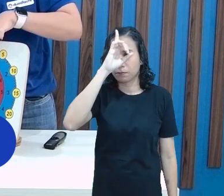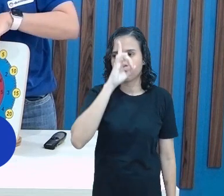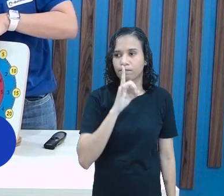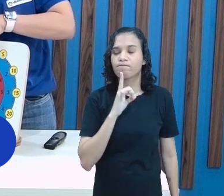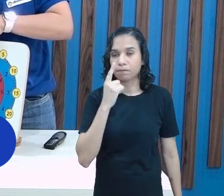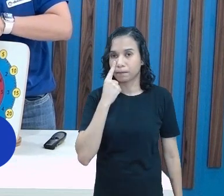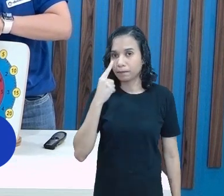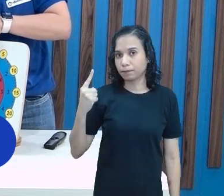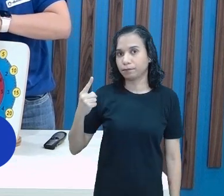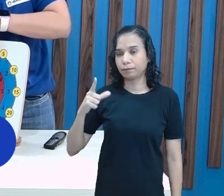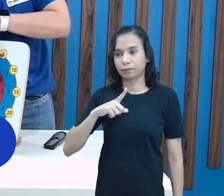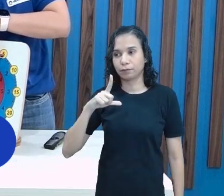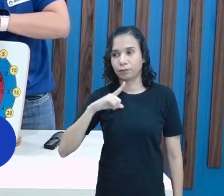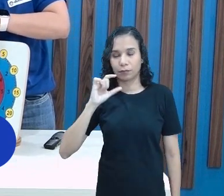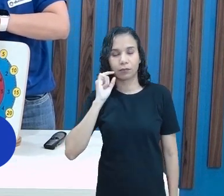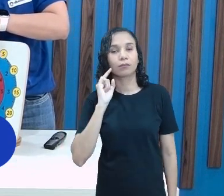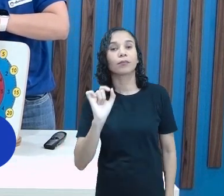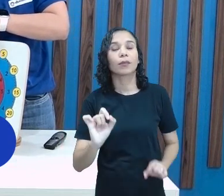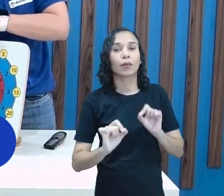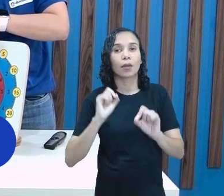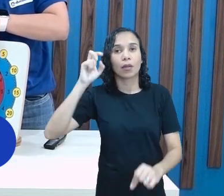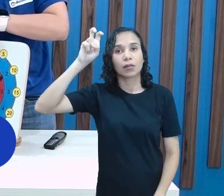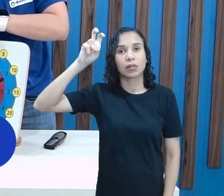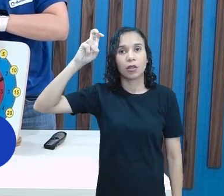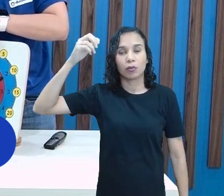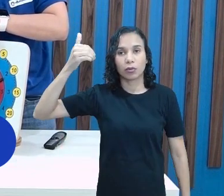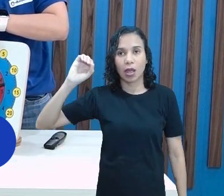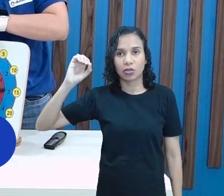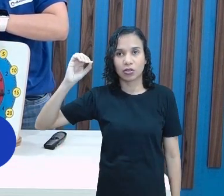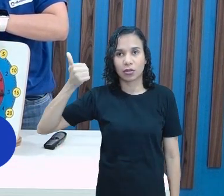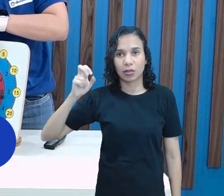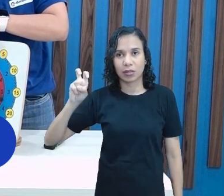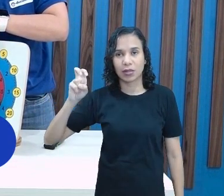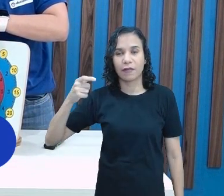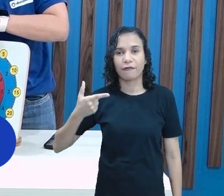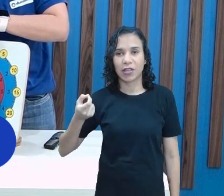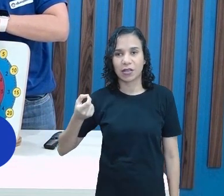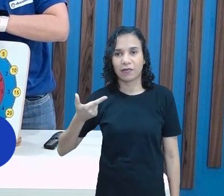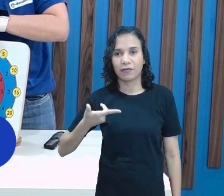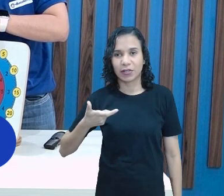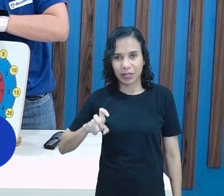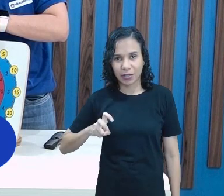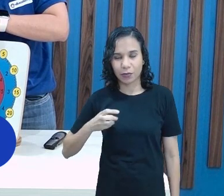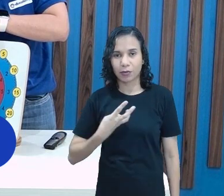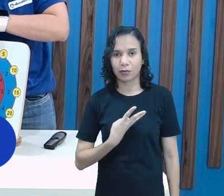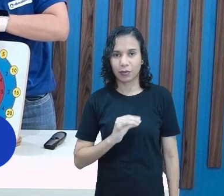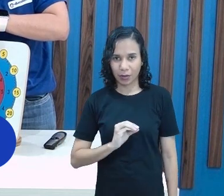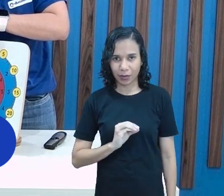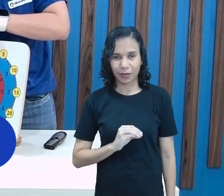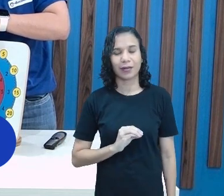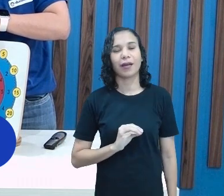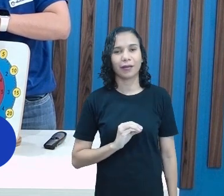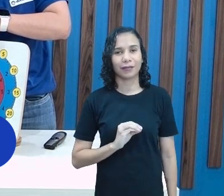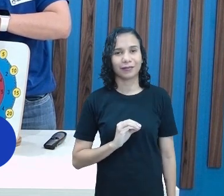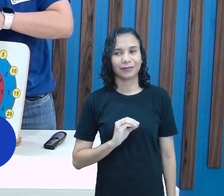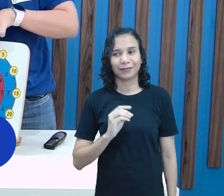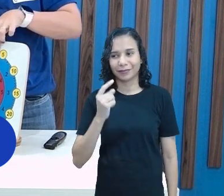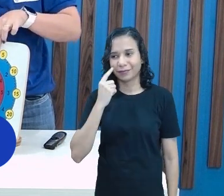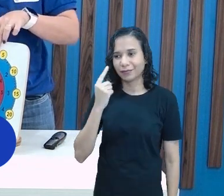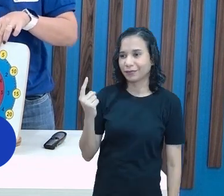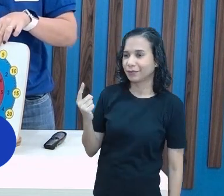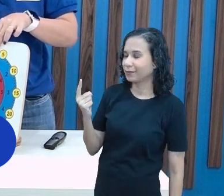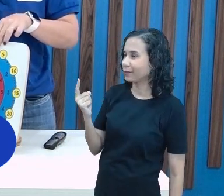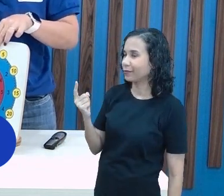Então, se passaram 30 minutos, ó, 5, 10, 15, 20, 25, 30,